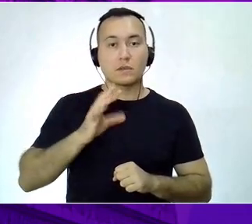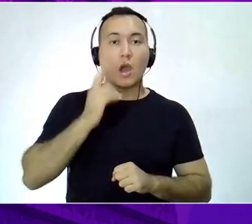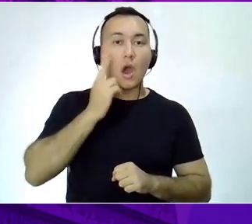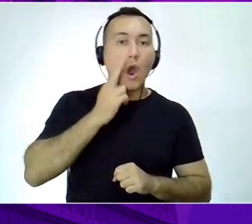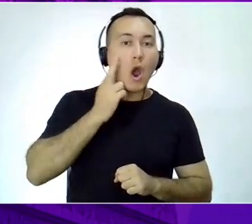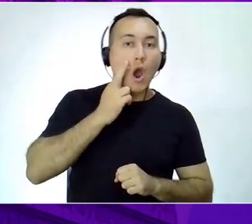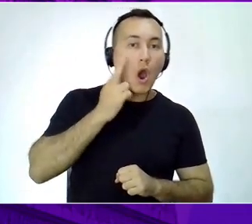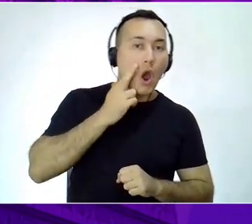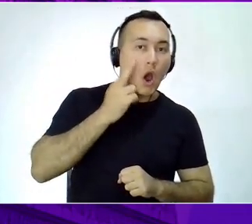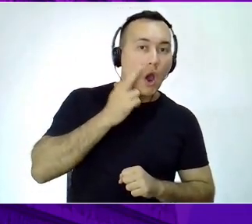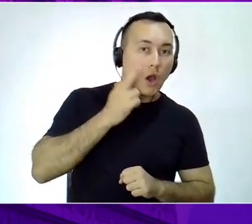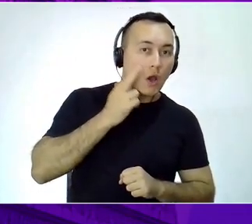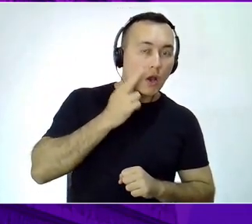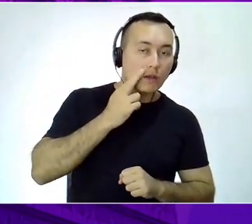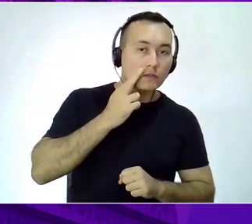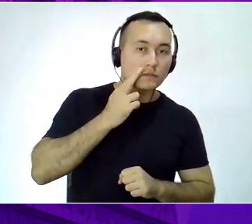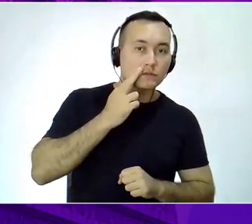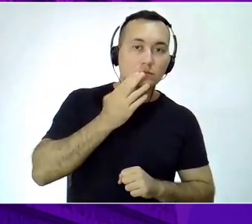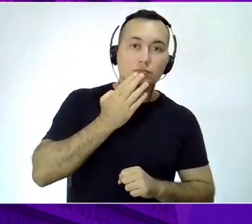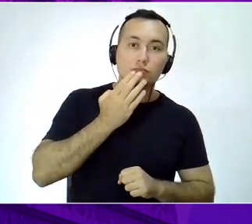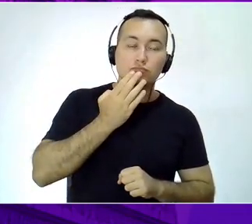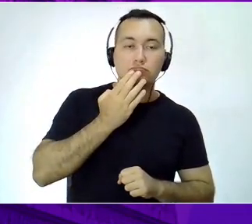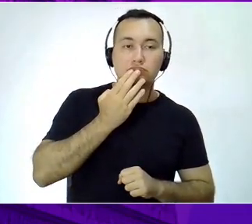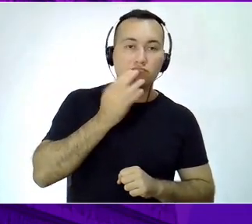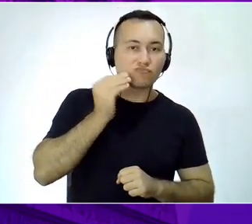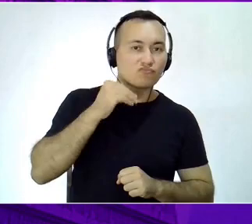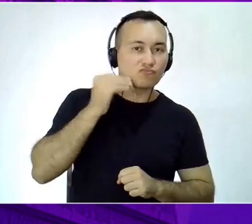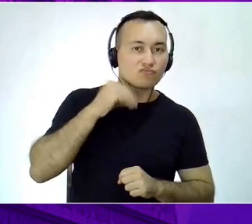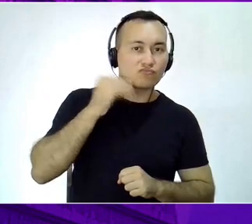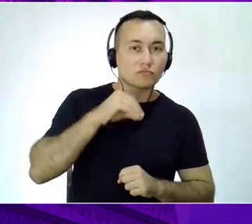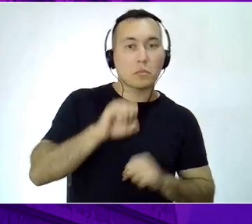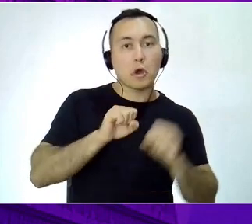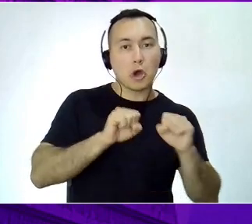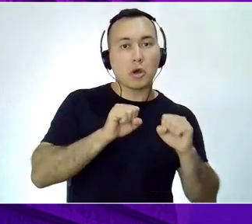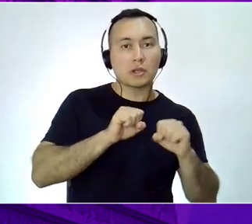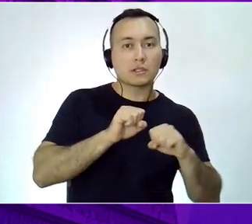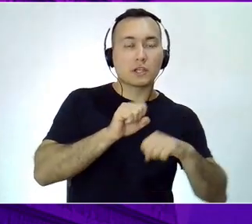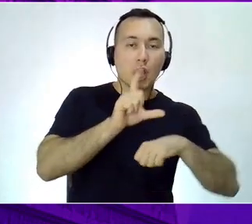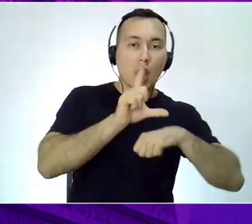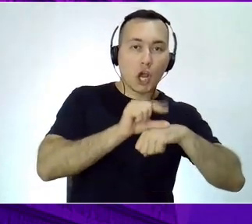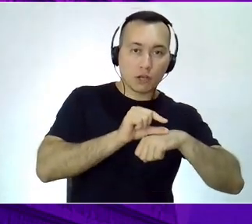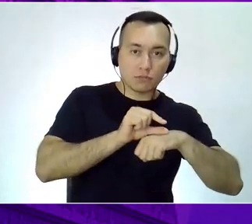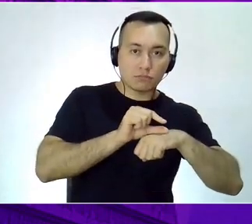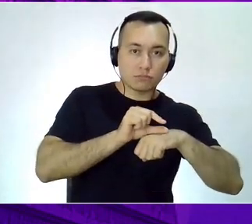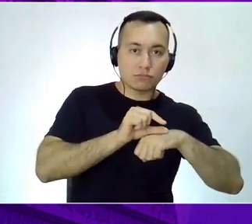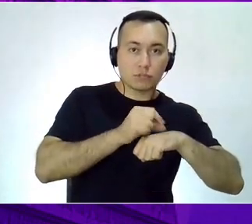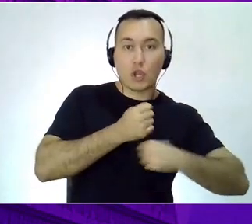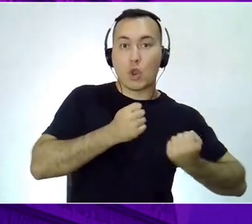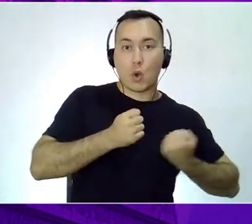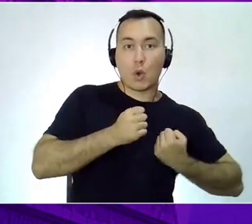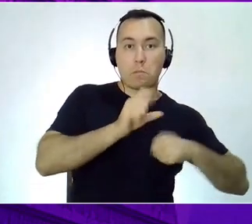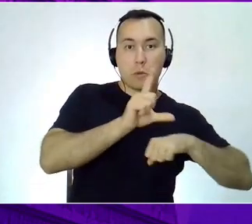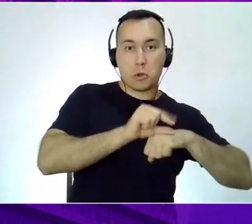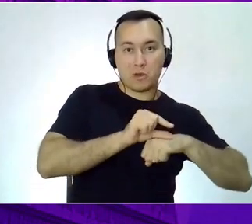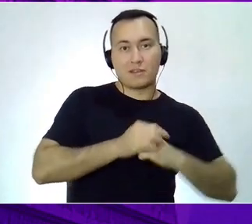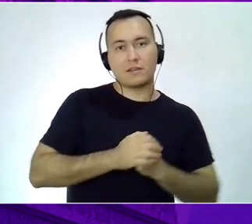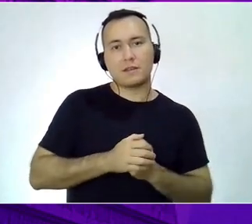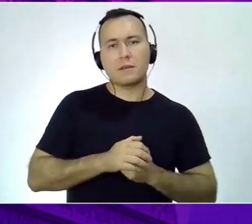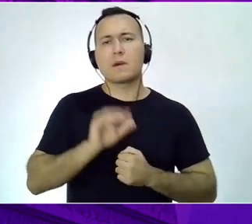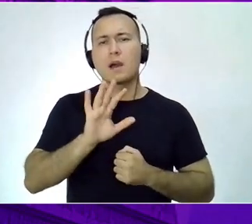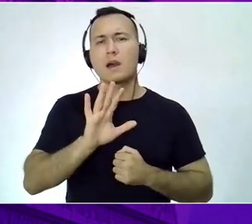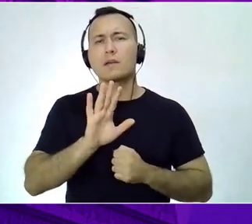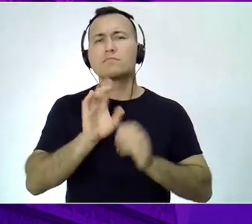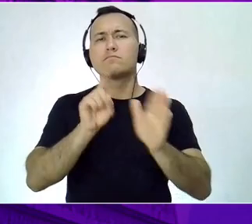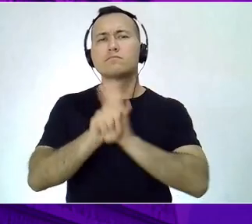vocês mudasse. Então, a minha precisão é bem menor. E aqui, a gente só sabe que elas são diferentes. São duas categorias diferentes e